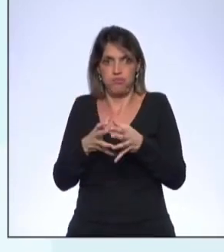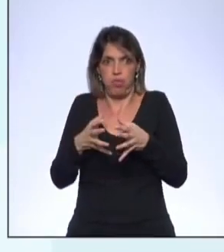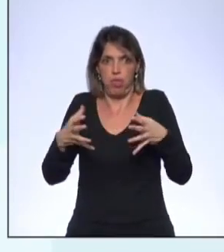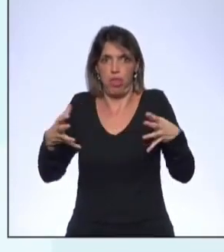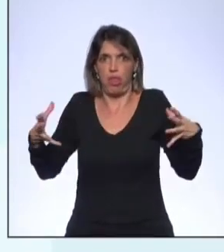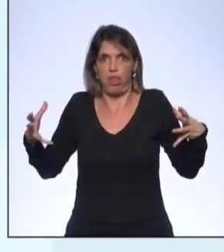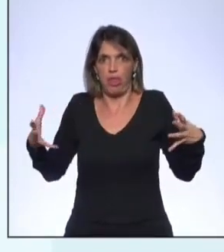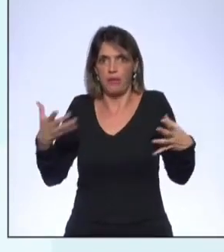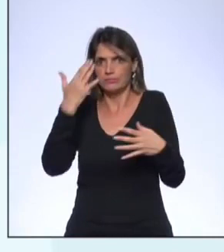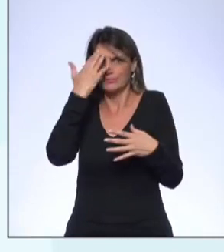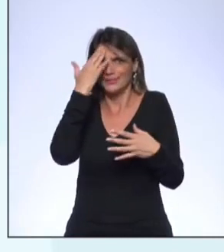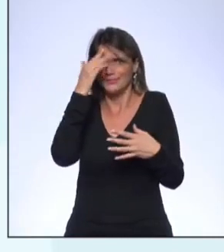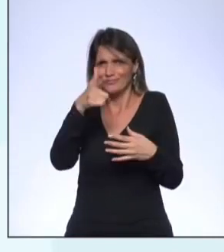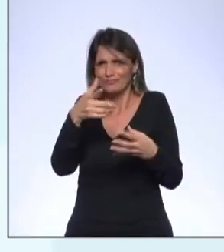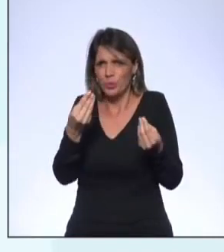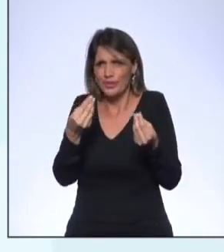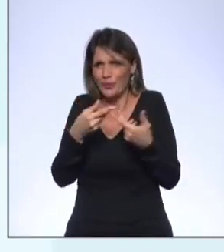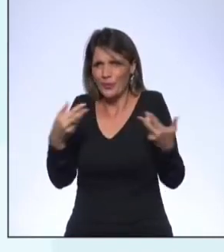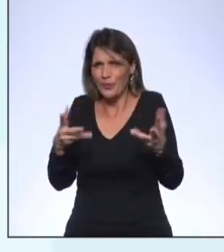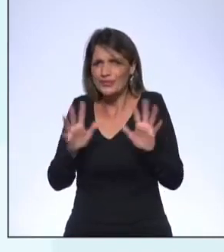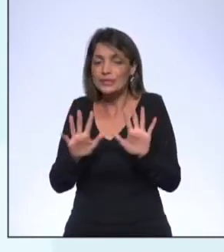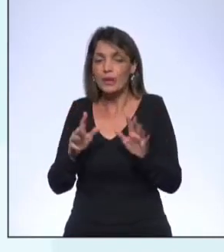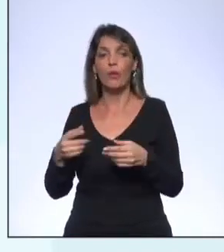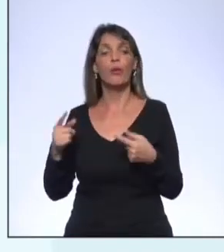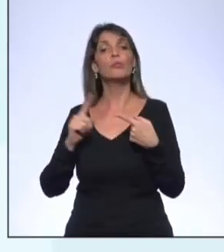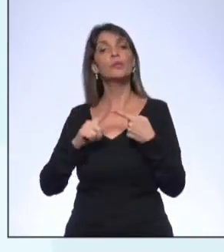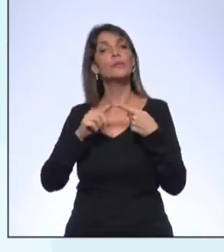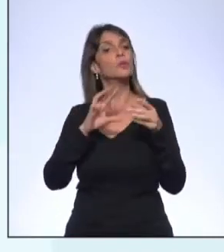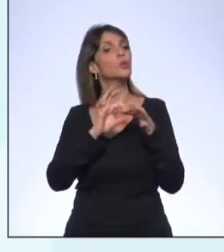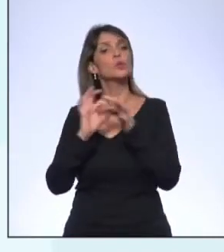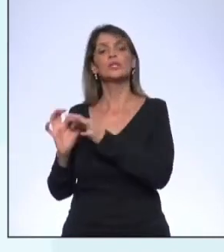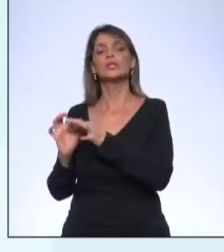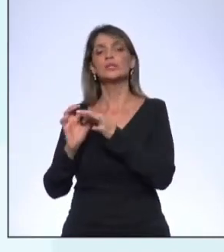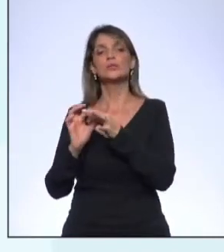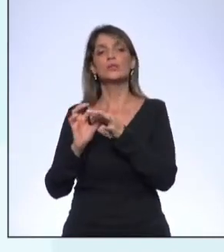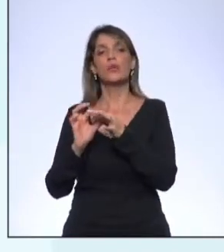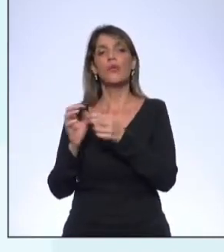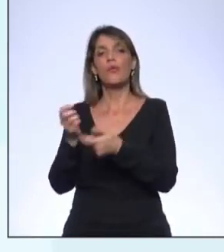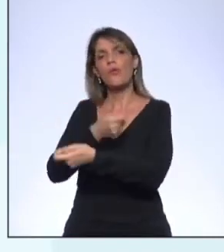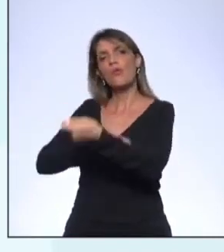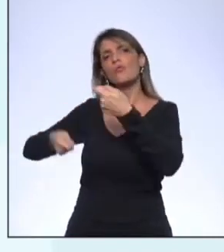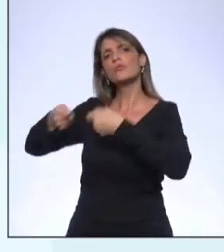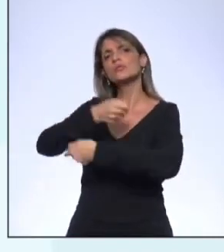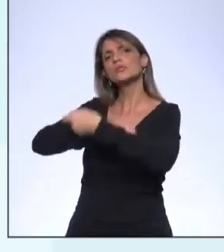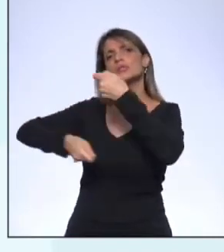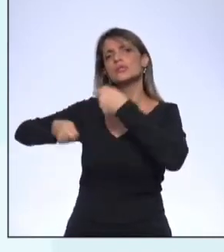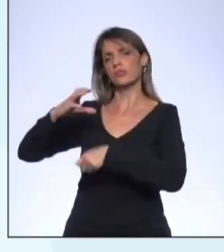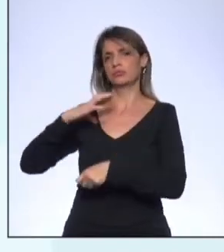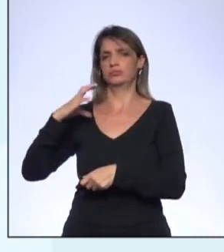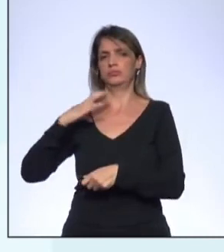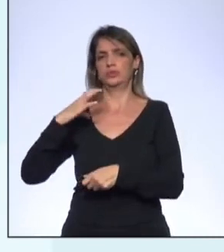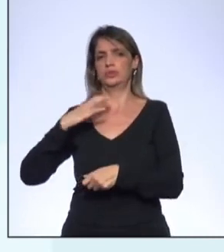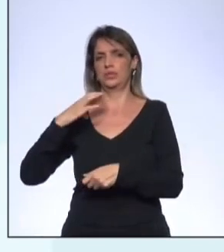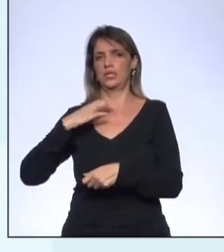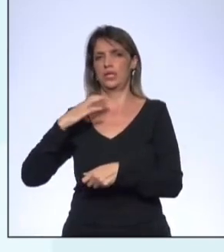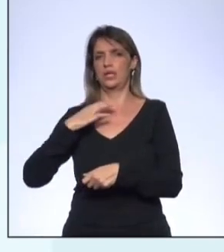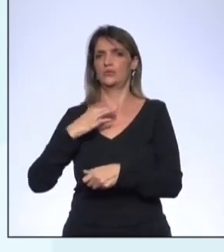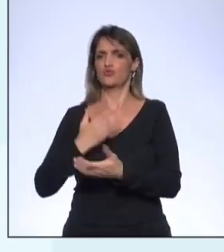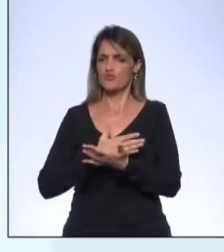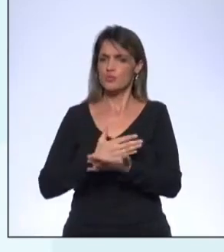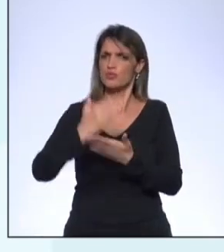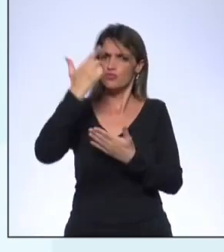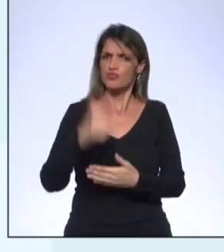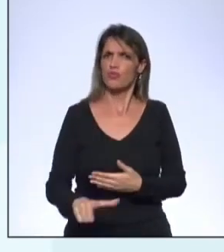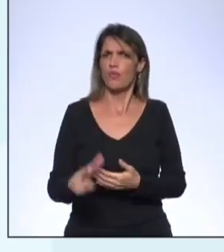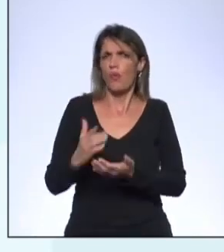entendimento dos estudantes, tá? Então, o primeiro contexto é o renascimento comercial e urbano, tá? Então, lá no